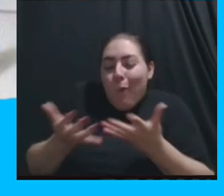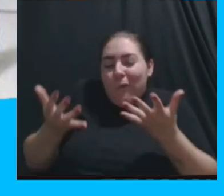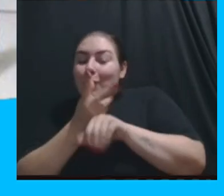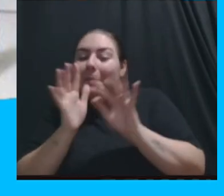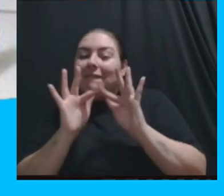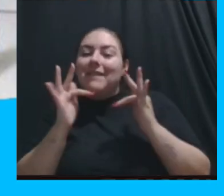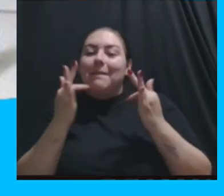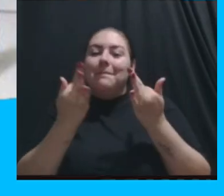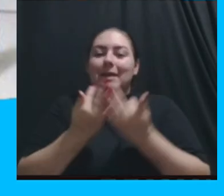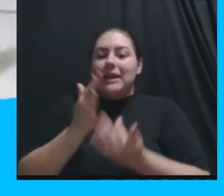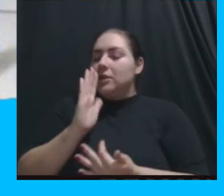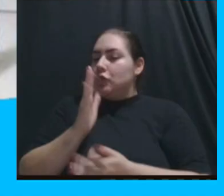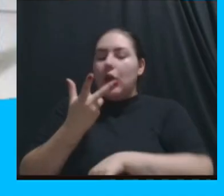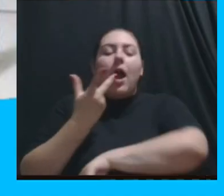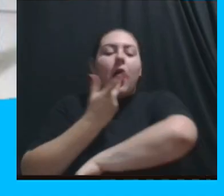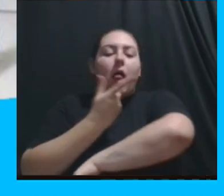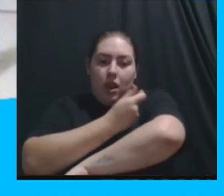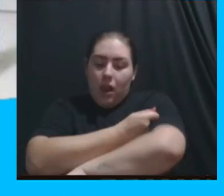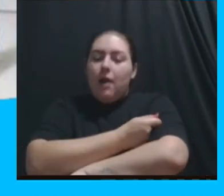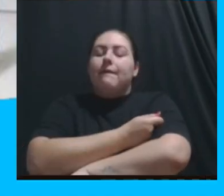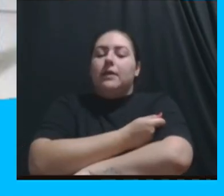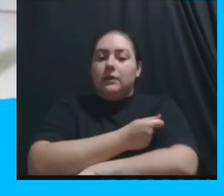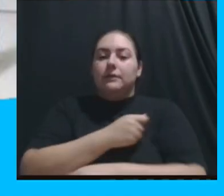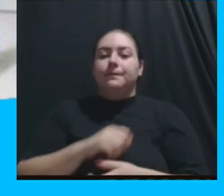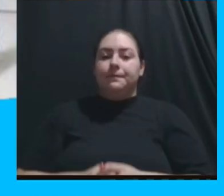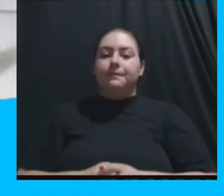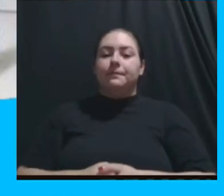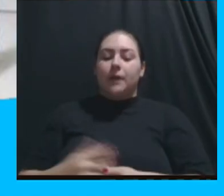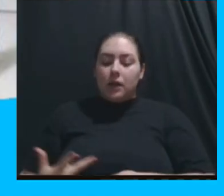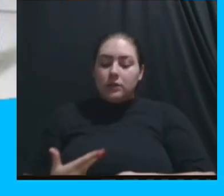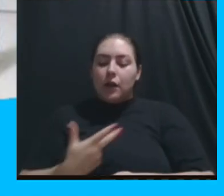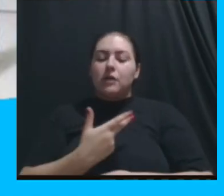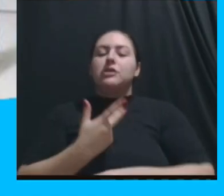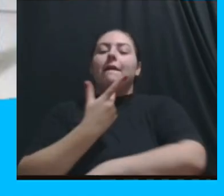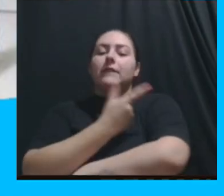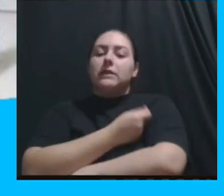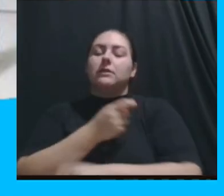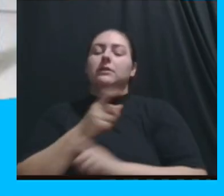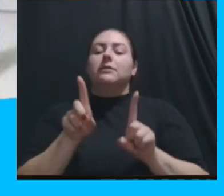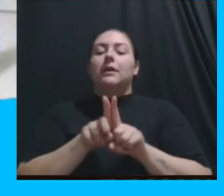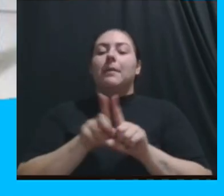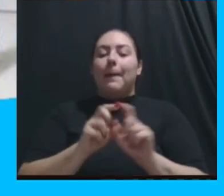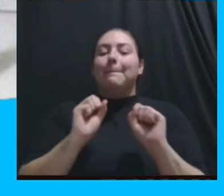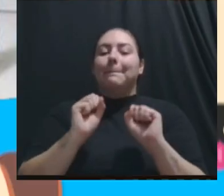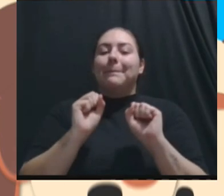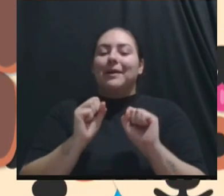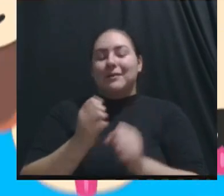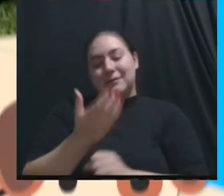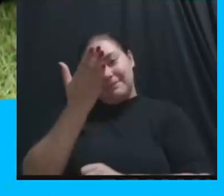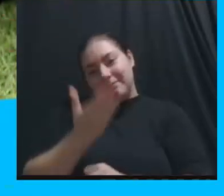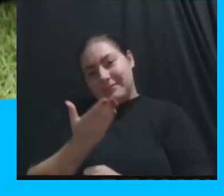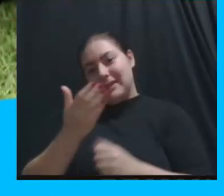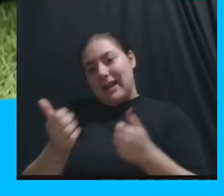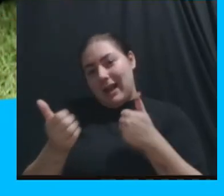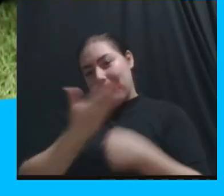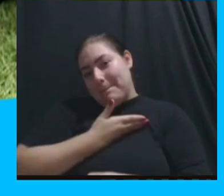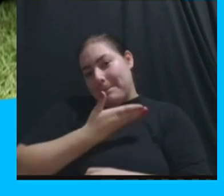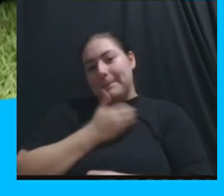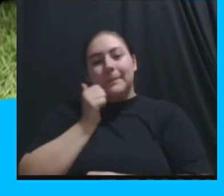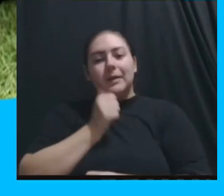vermifugada, castrada e vacinada e pode ser a sua companheira. Lara é uma